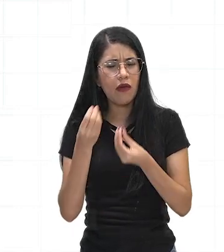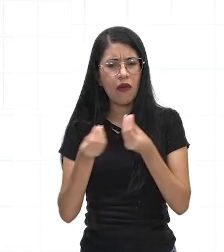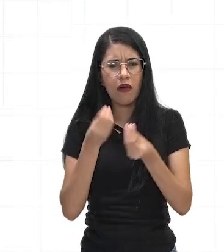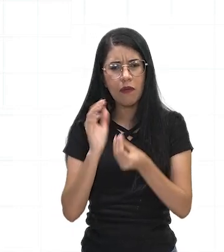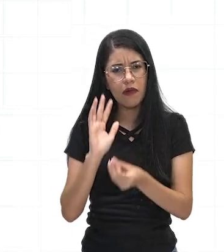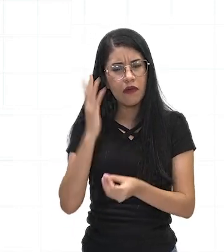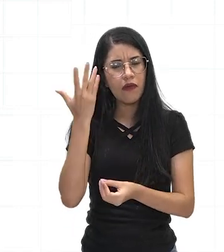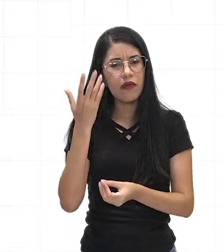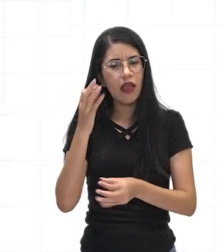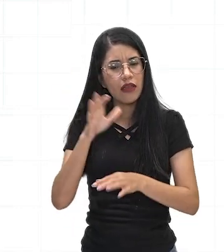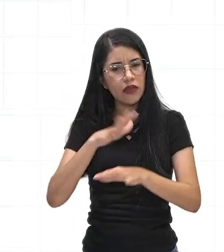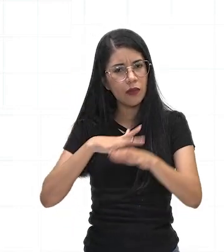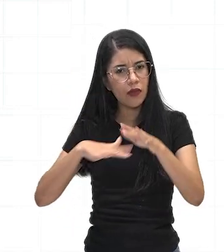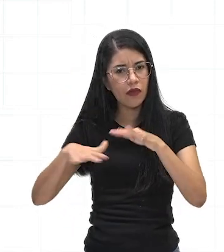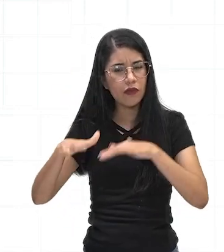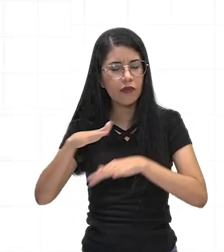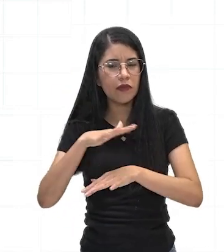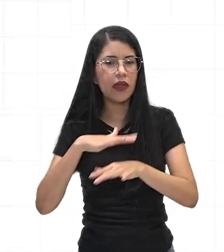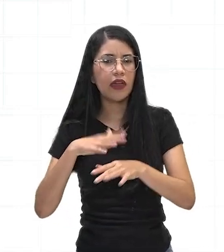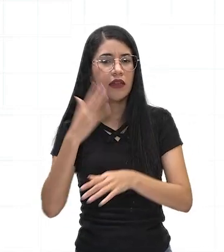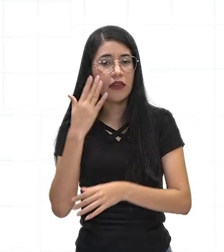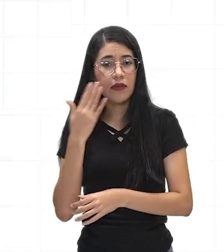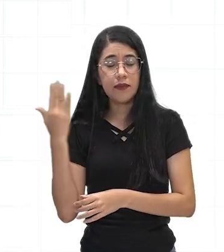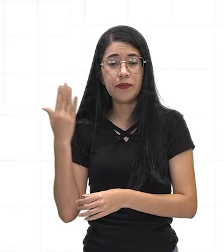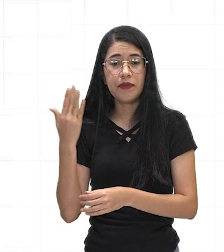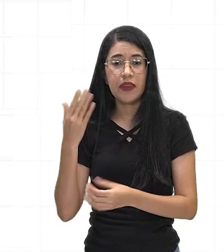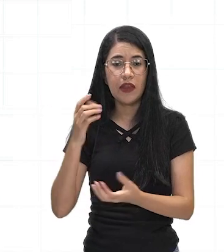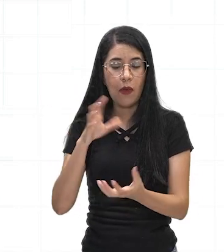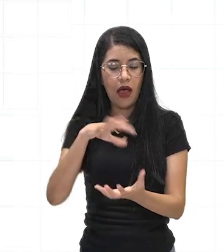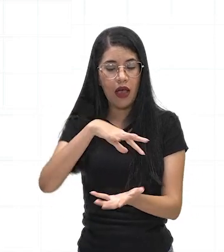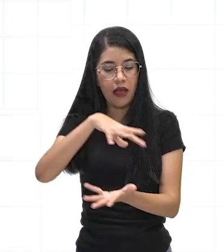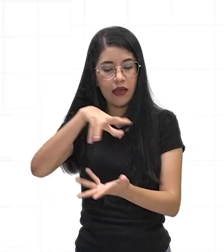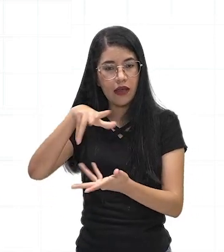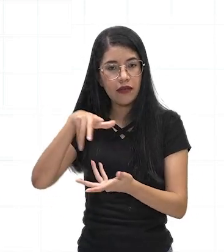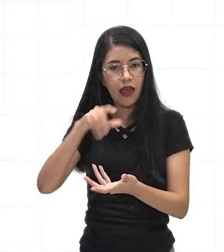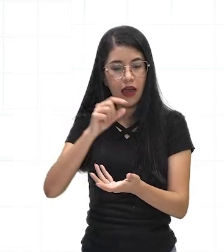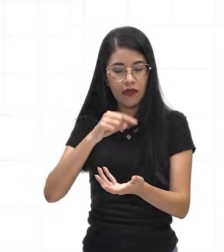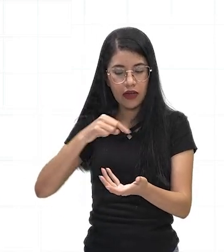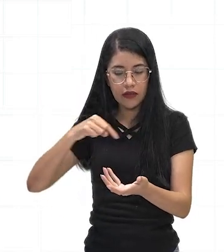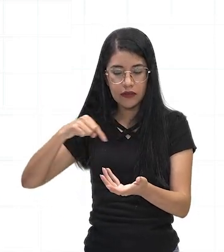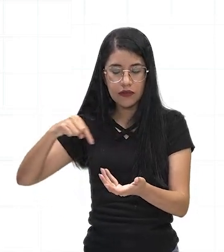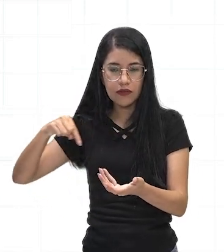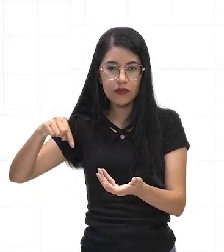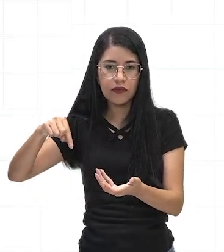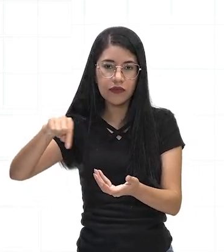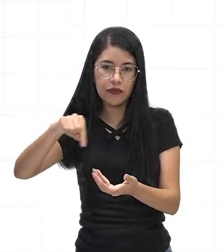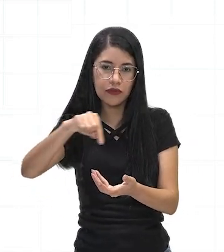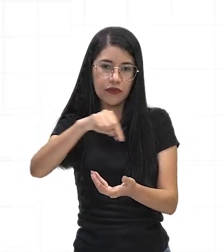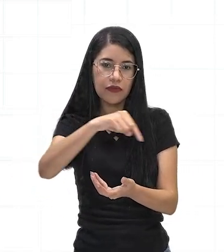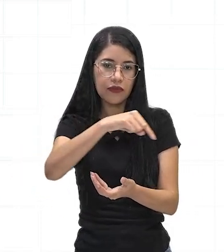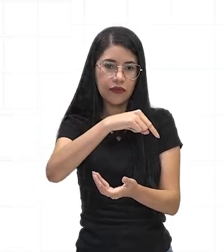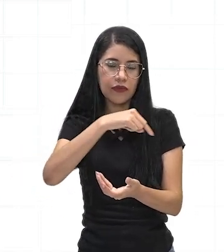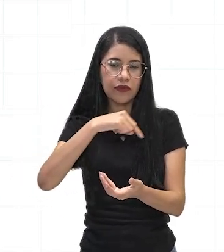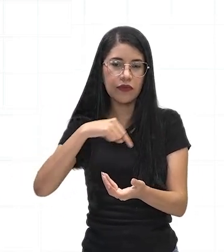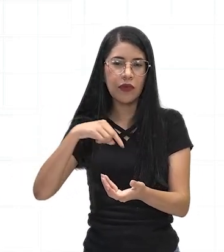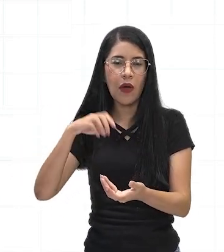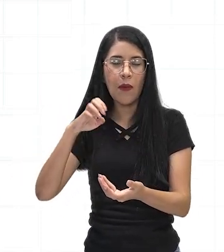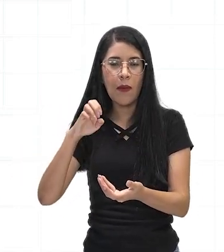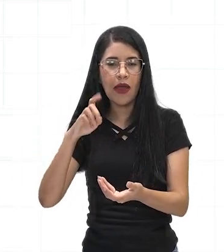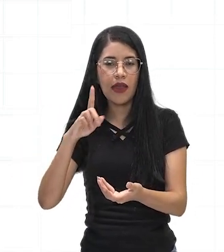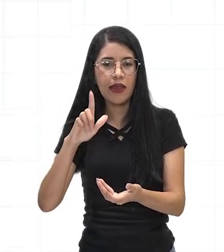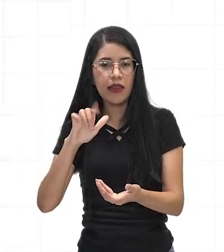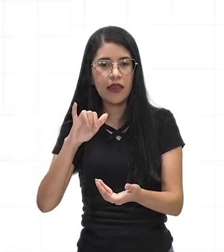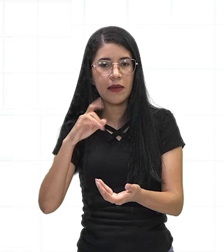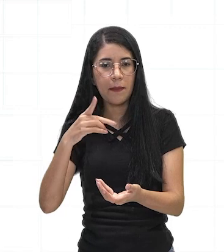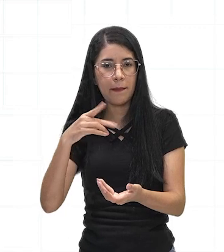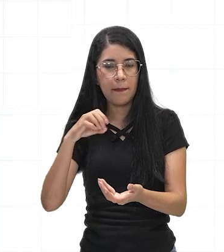é o movimento que a Lua está fazendo. É esse formato ali, é como se fosse um círculo mais esticado, que é chamado de elipse. Então você